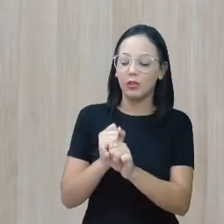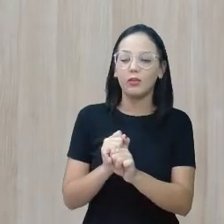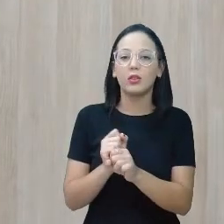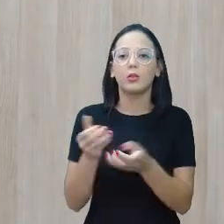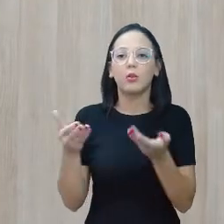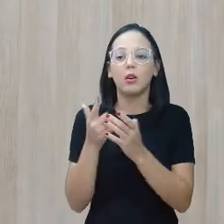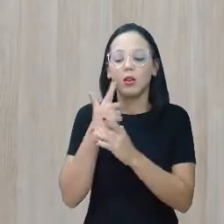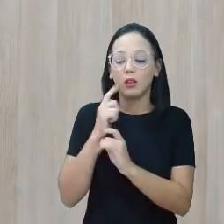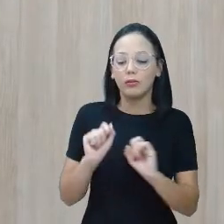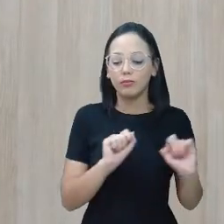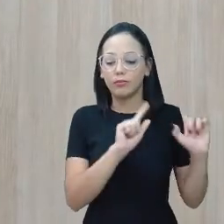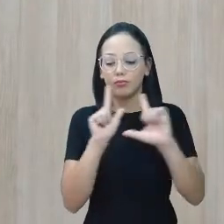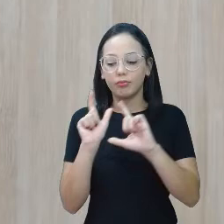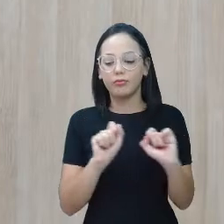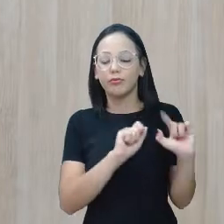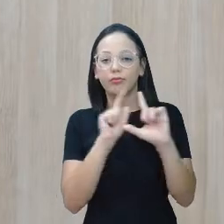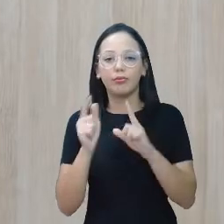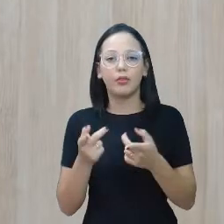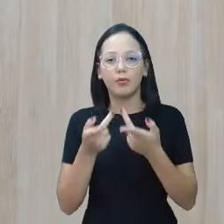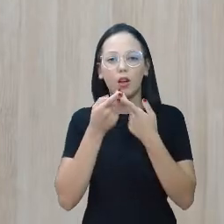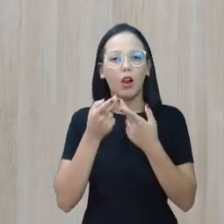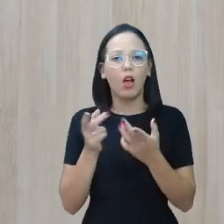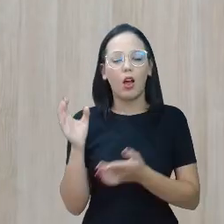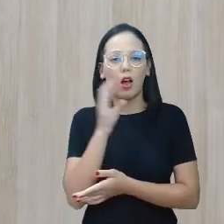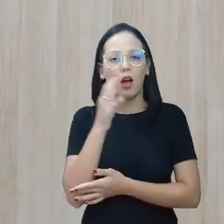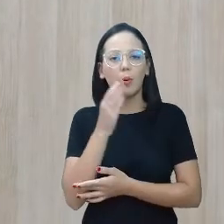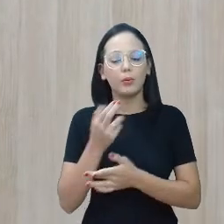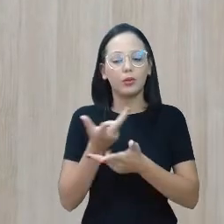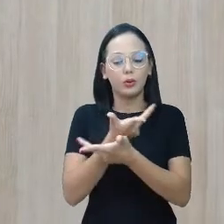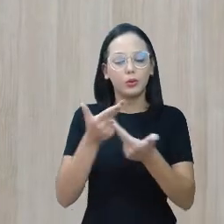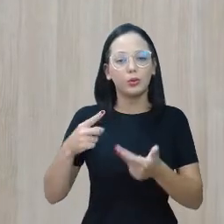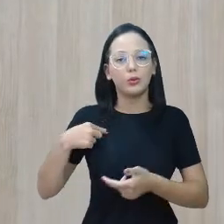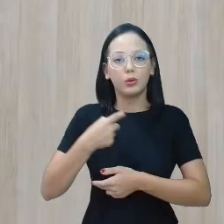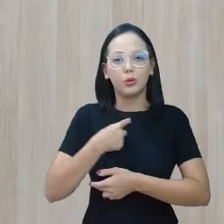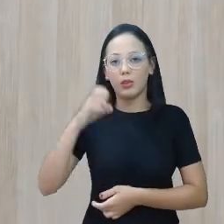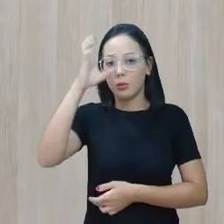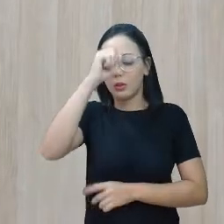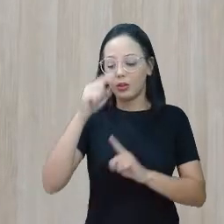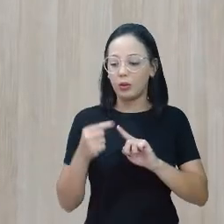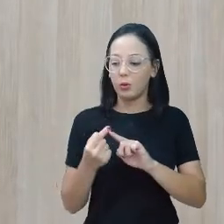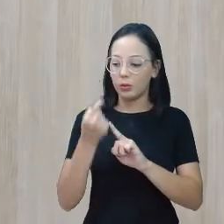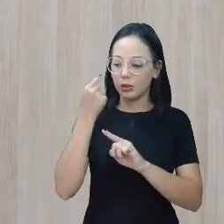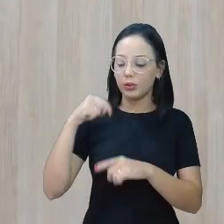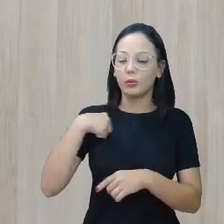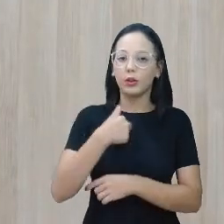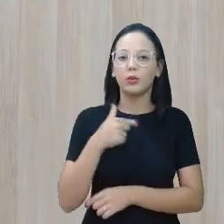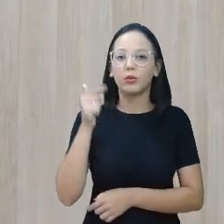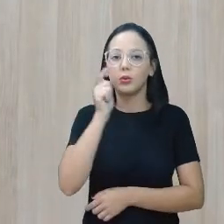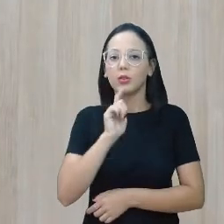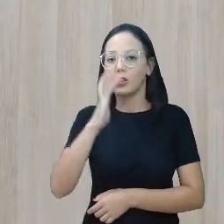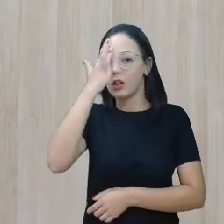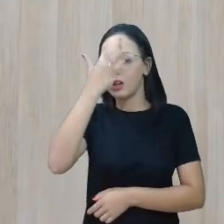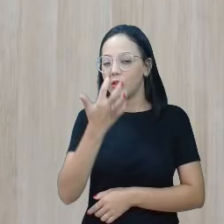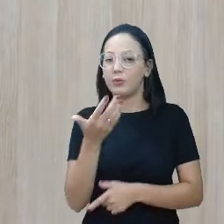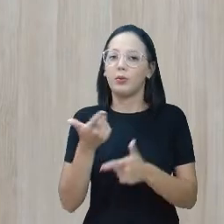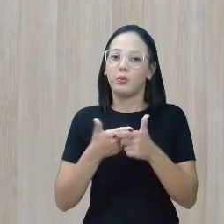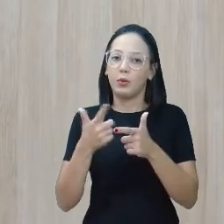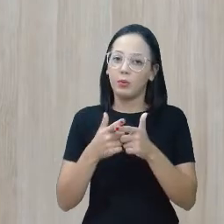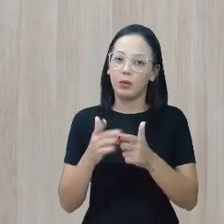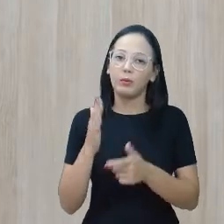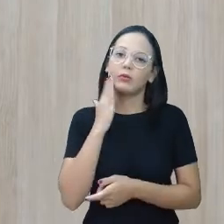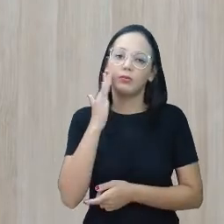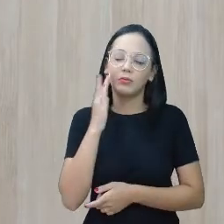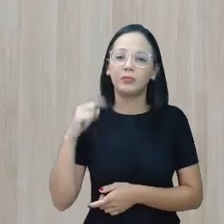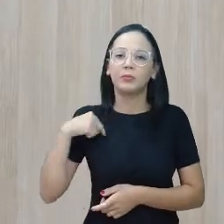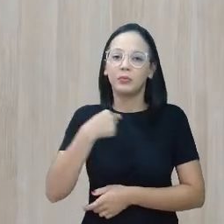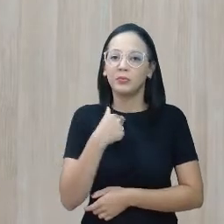as telas, fazer um comentário breve das coisas que a gente já viu antes, para que a gente consiga resolver os exemplos, né? Para a gente resolver os